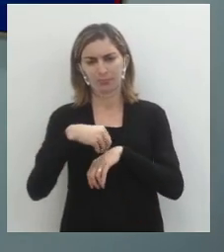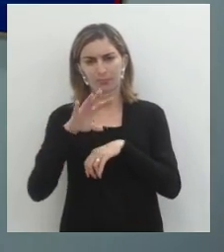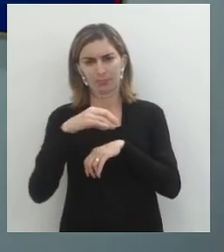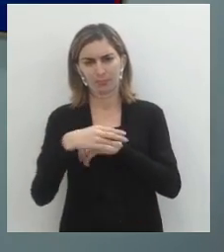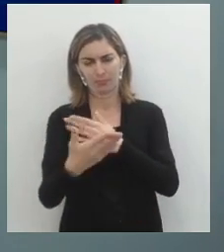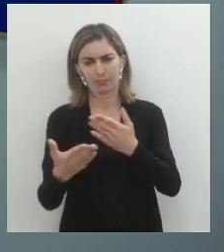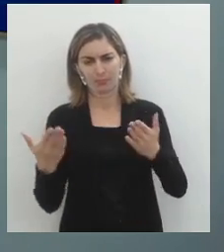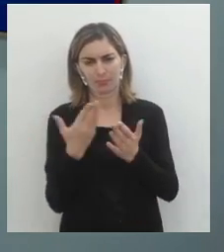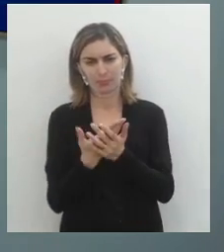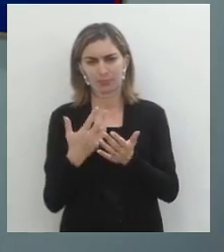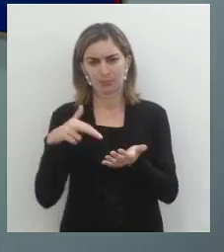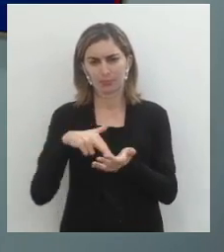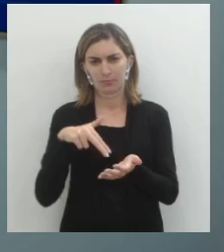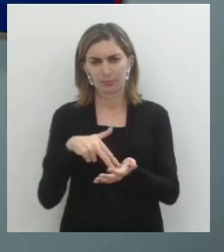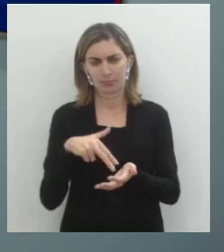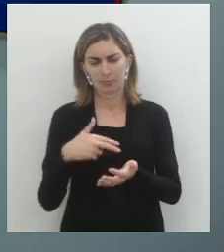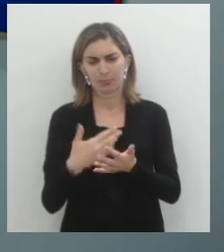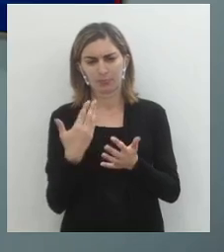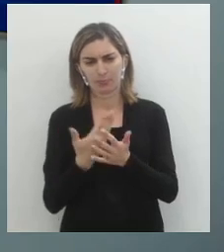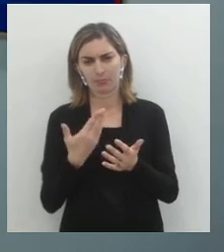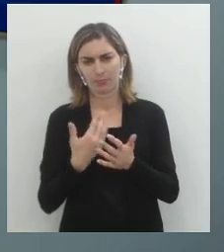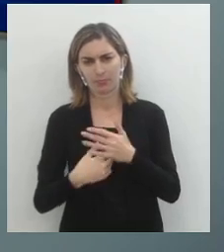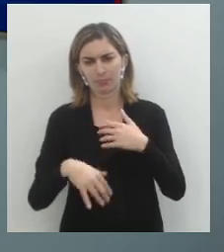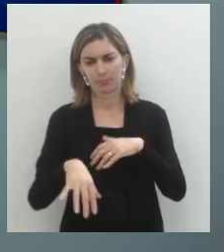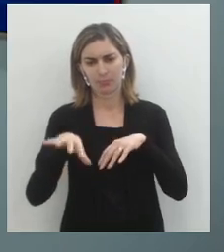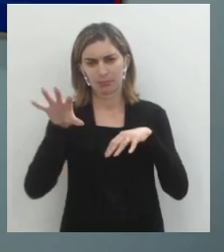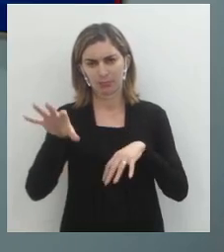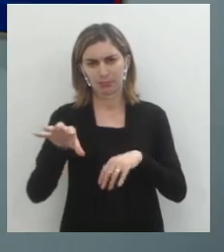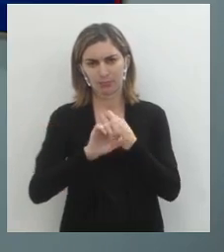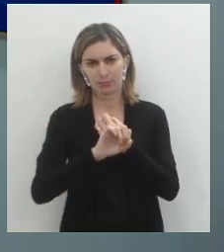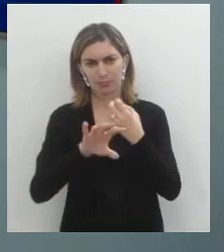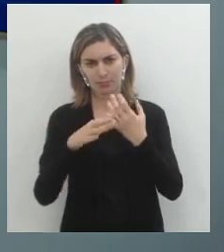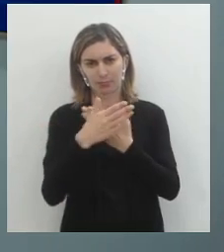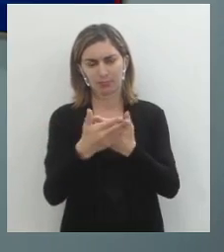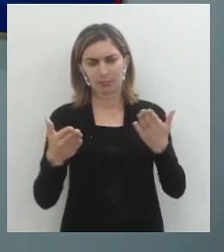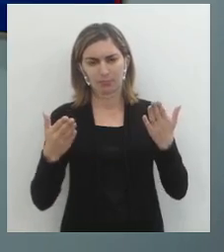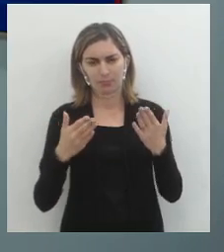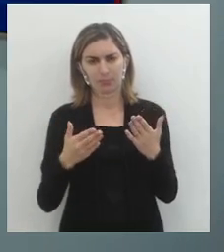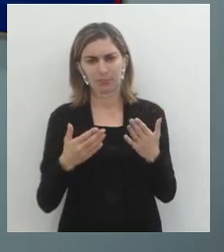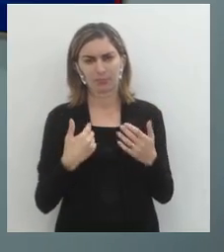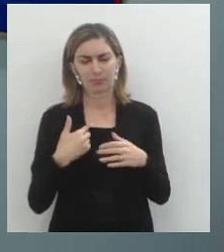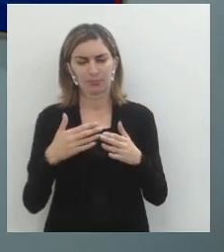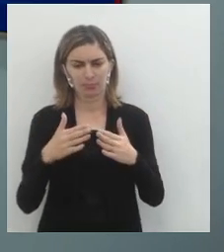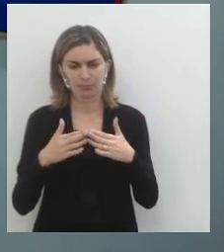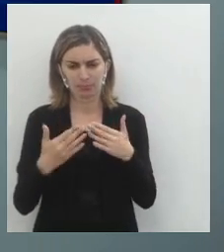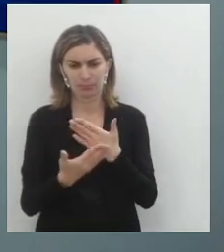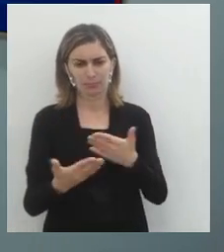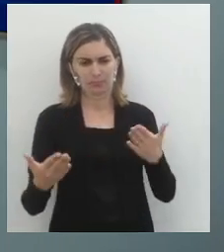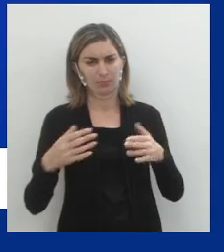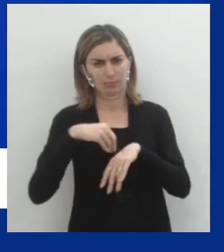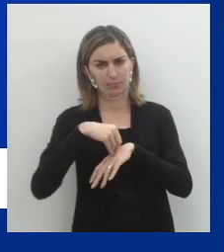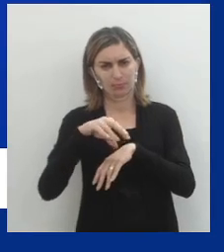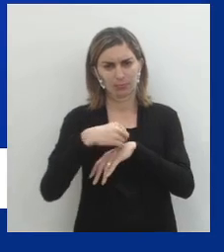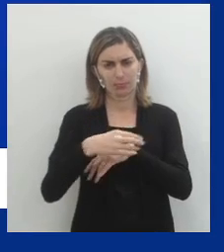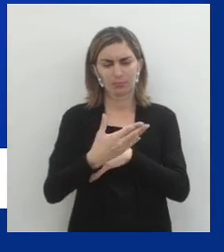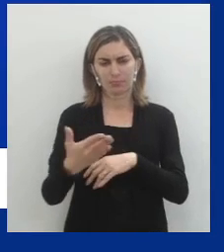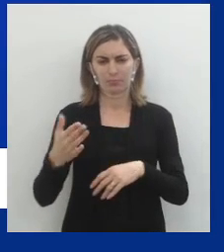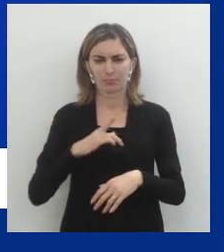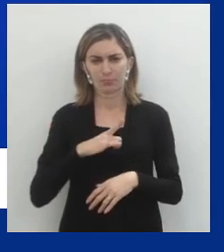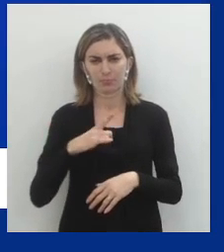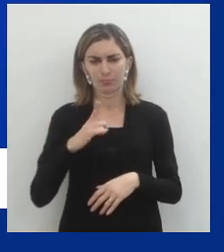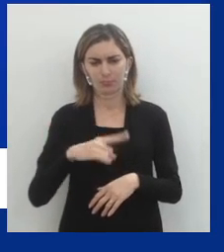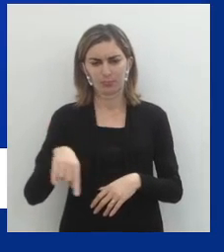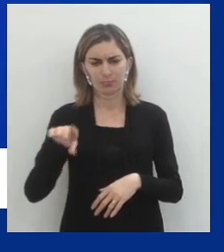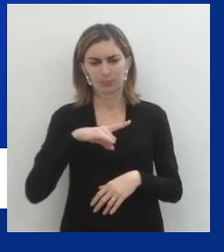também nas aulas presenciais e nas aulas à distância para vocês, beleza? Então, galera, vou pedir agora que o Robertão jogue tela geral para a